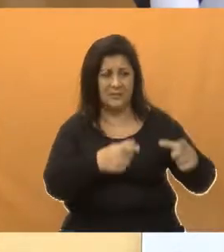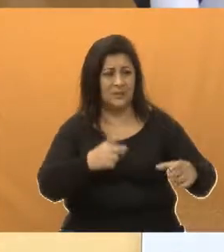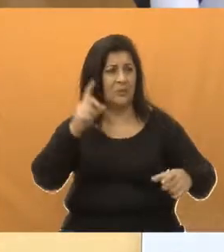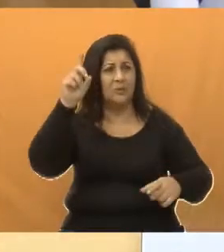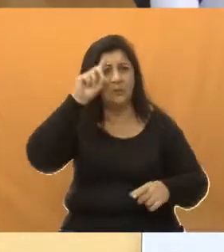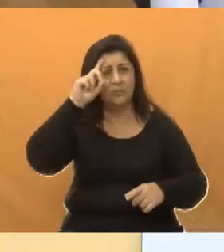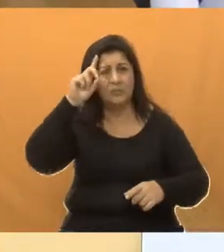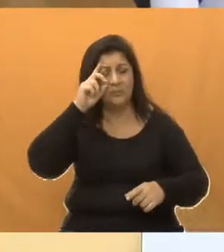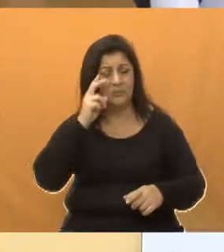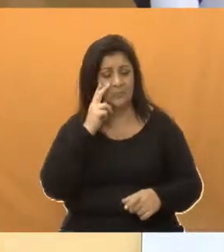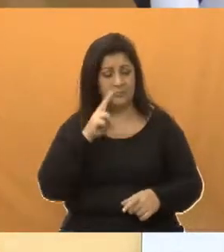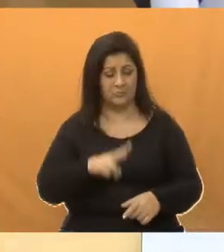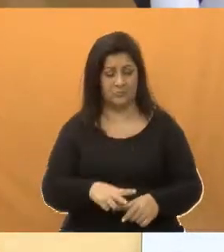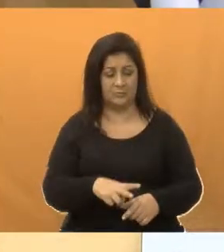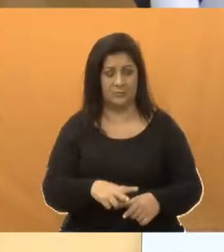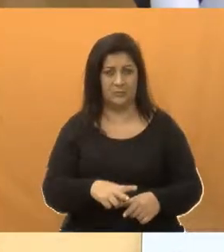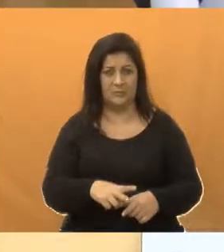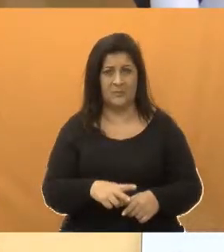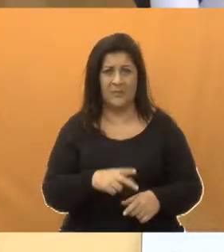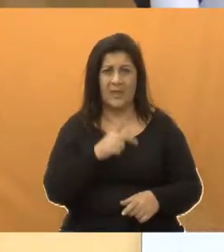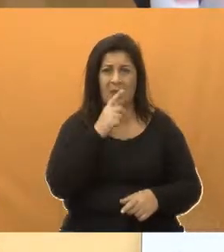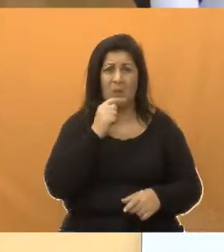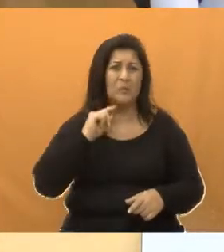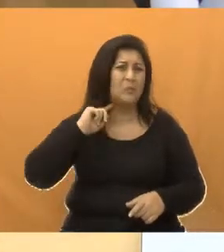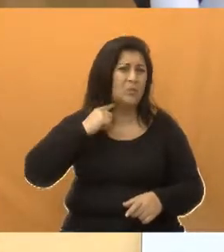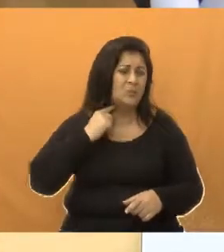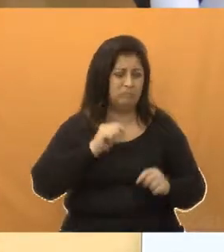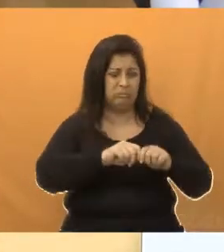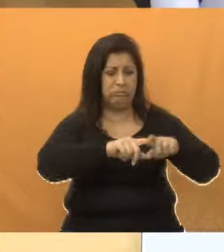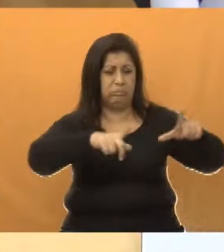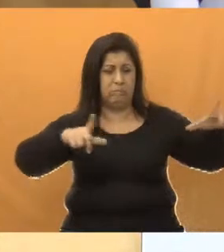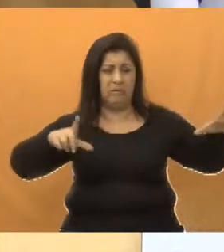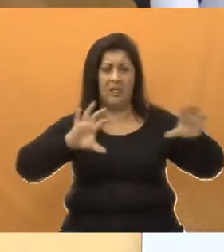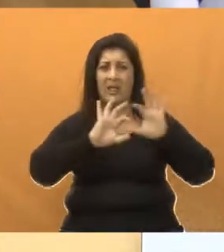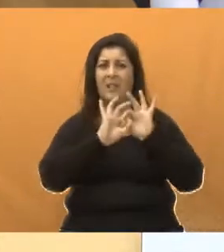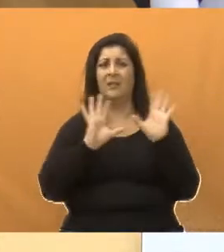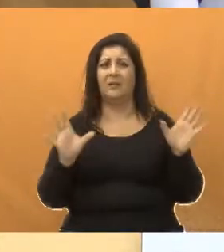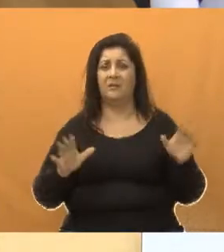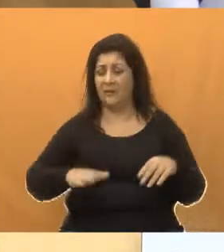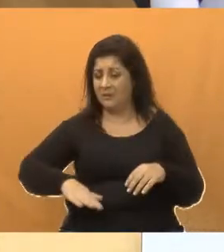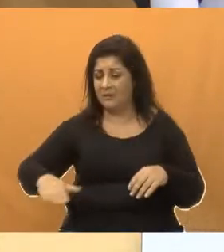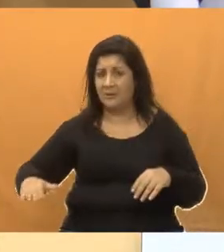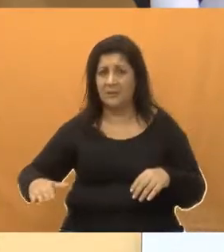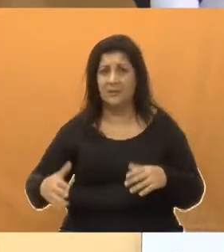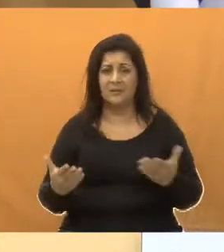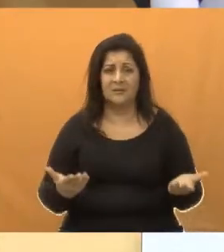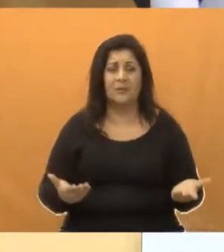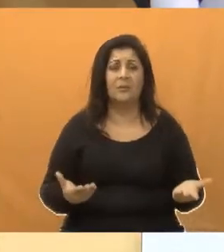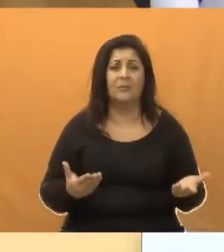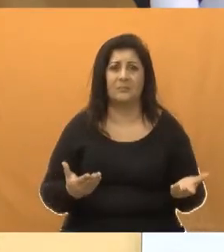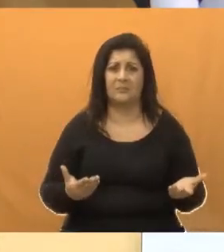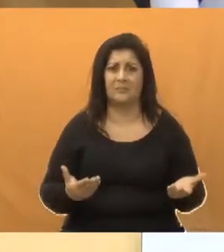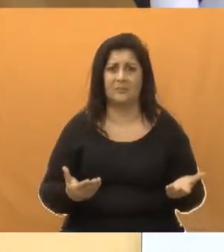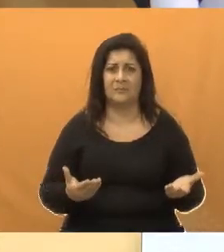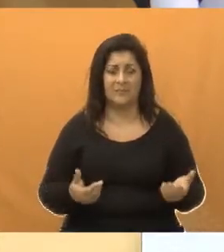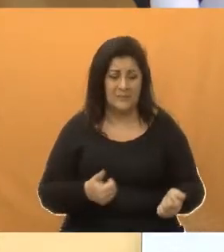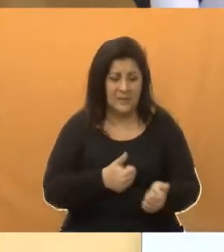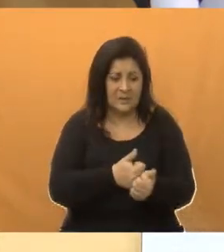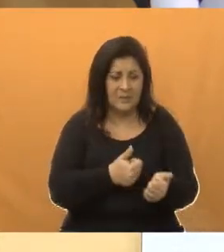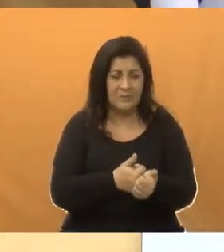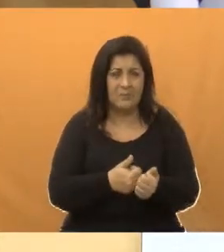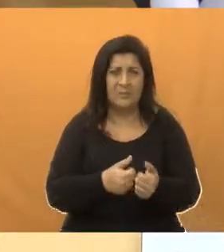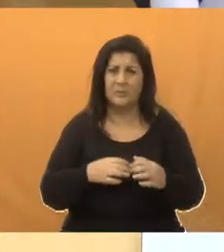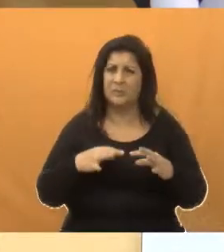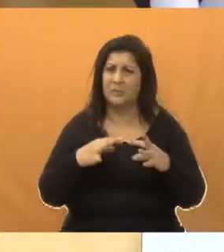dia na sua porta o esgoto correndo a céu aberto. As crianças que moram nesses bairros estão expostas a